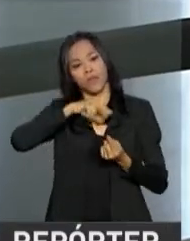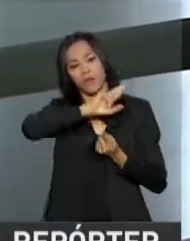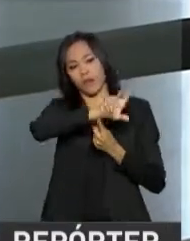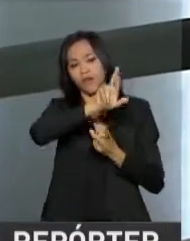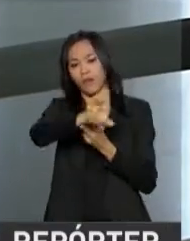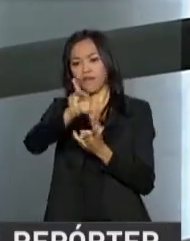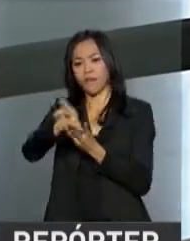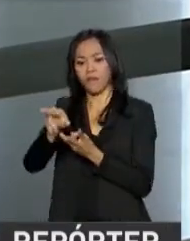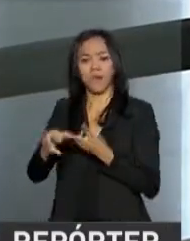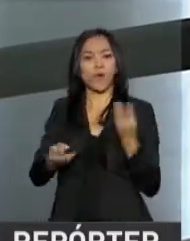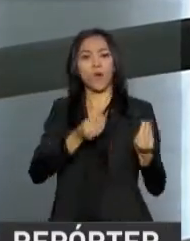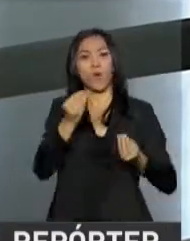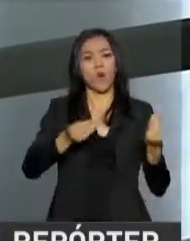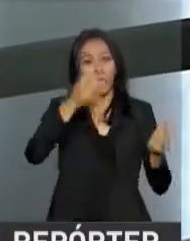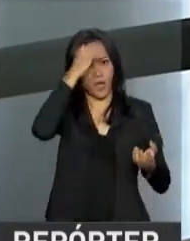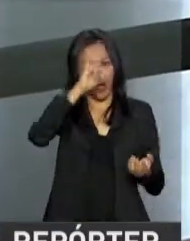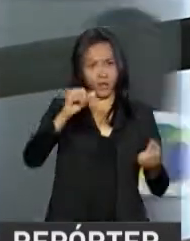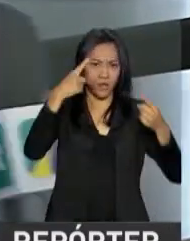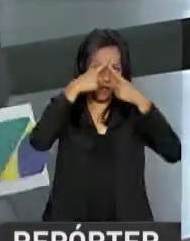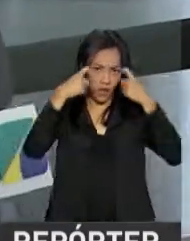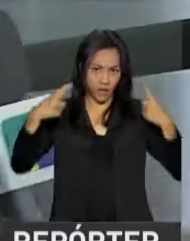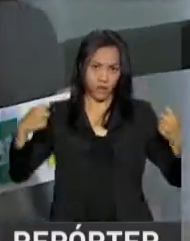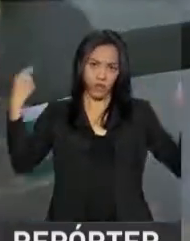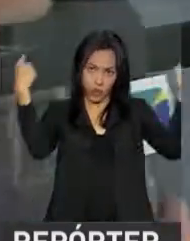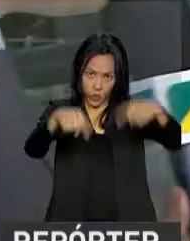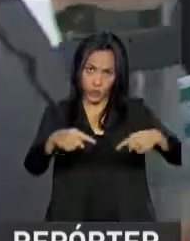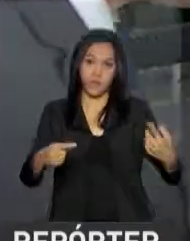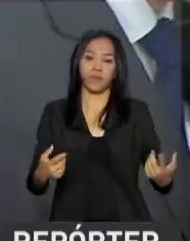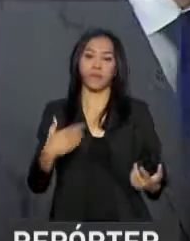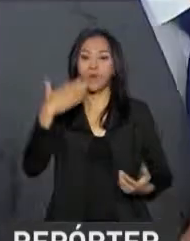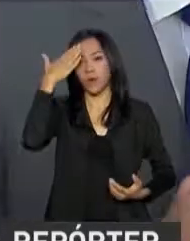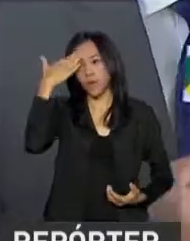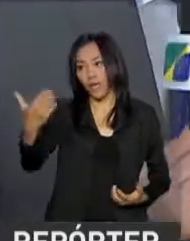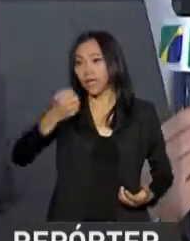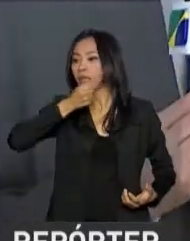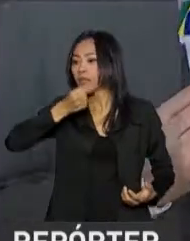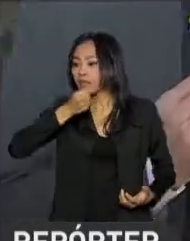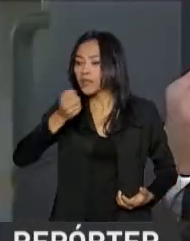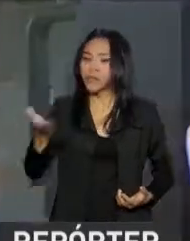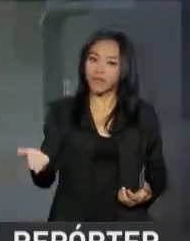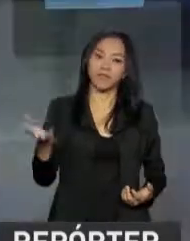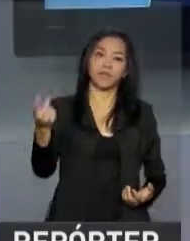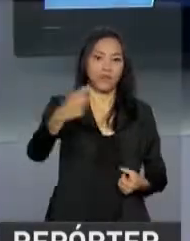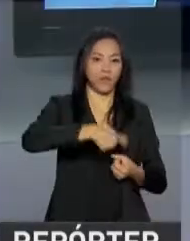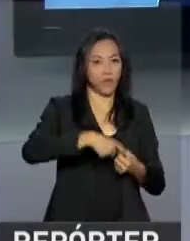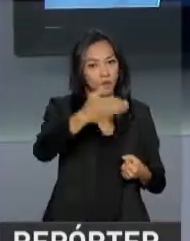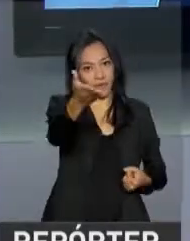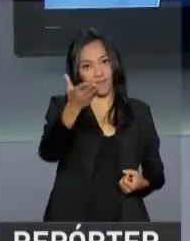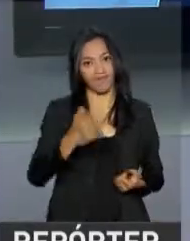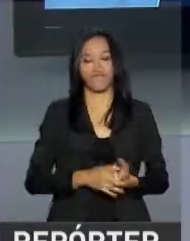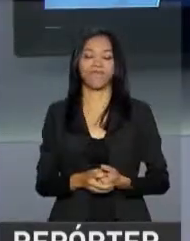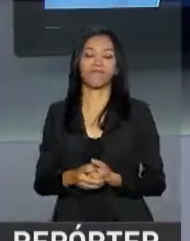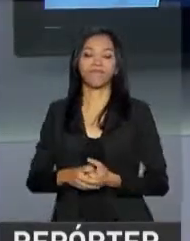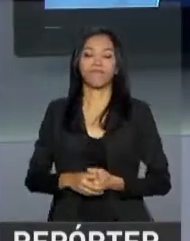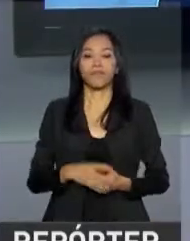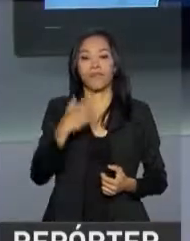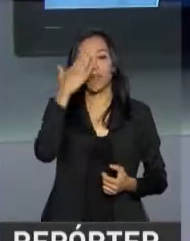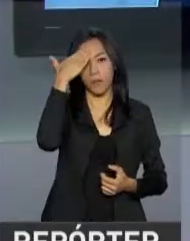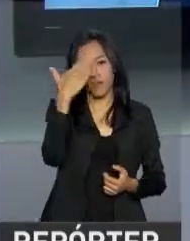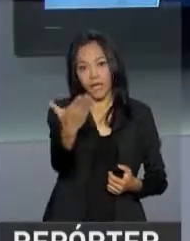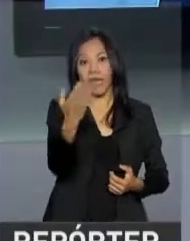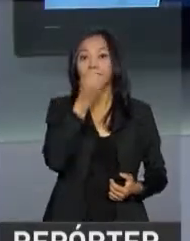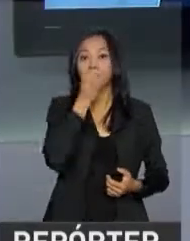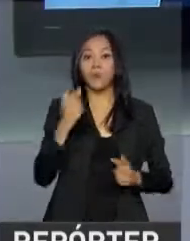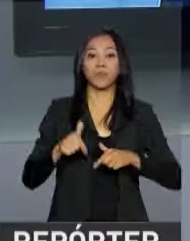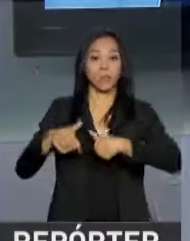enfrentar esse problema da violência também muito obrigado pela entrevista eu volto com você no estúdio carolina brigada paulo